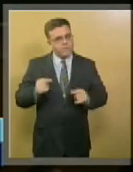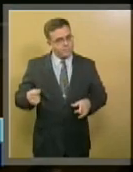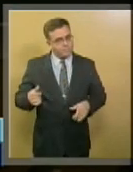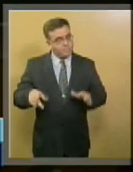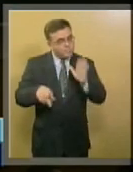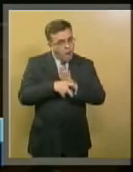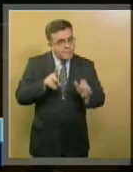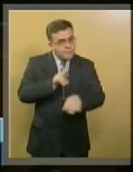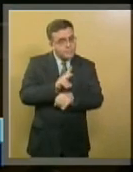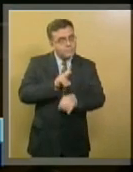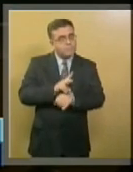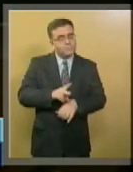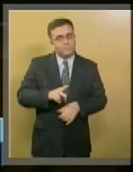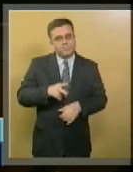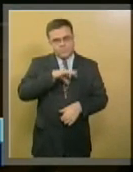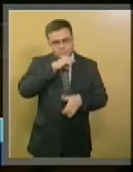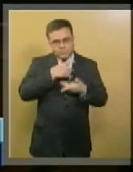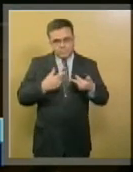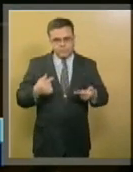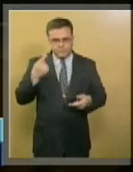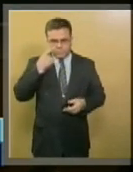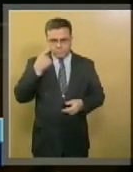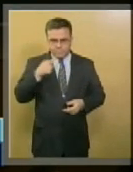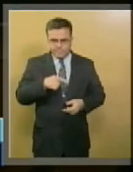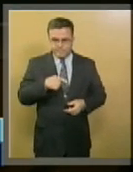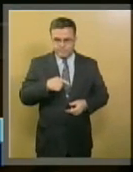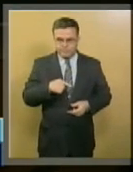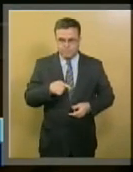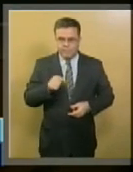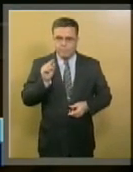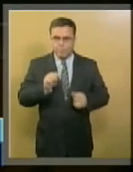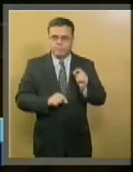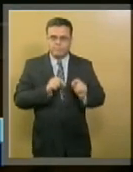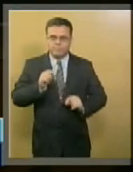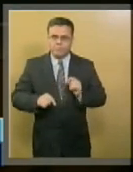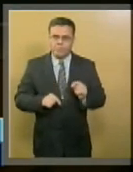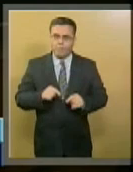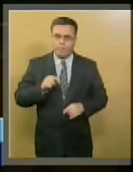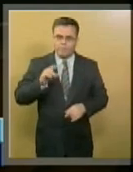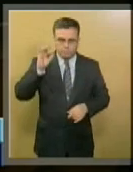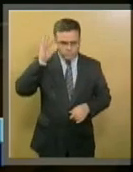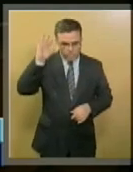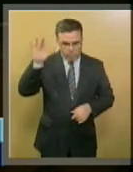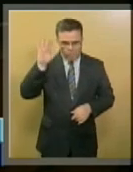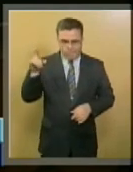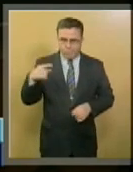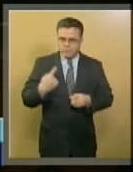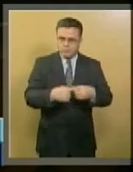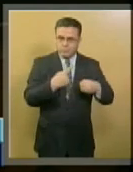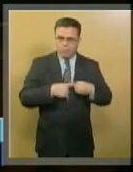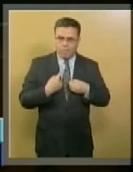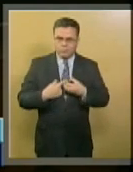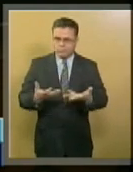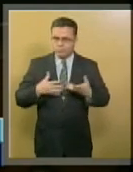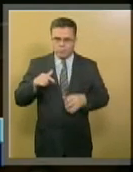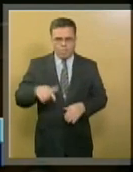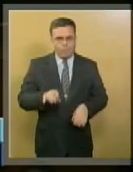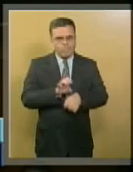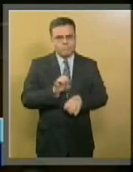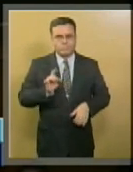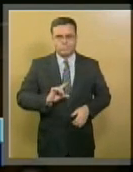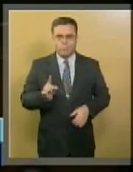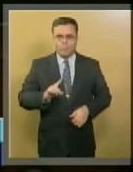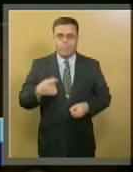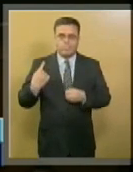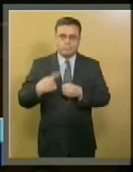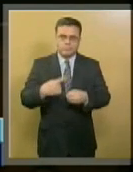tá? E este, senhor, voltando aqui, ó, este é o sonho de qualquer município, esse não é estadual, esse é